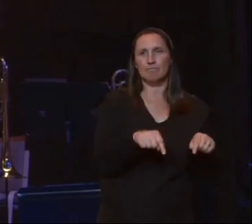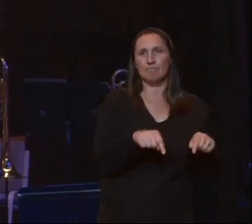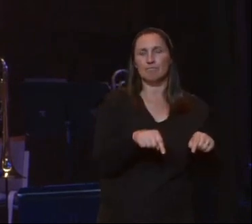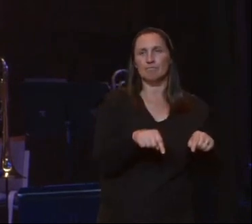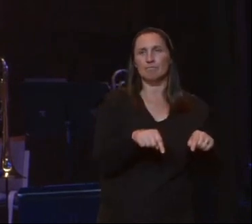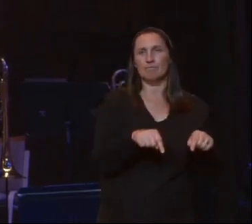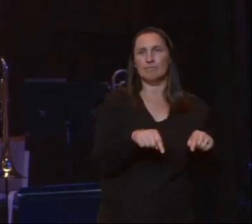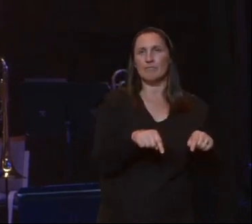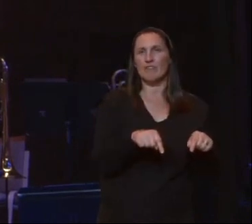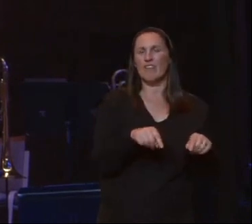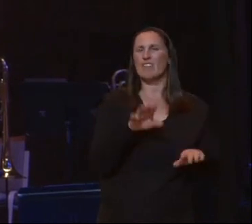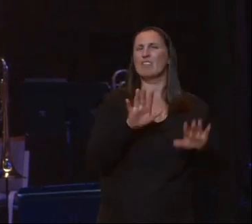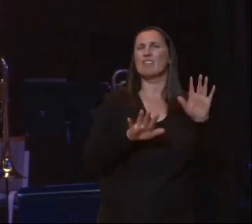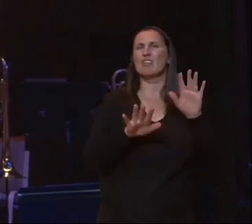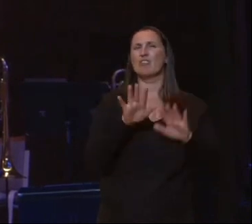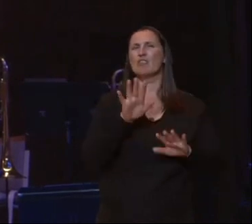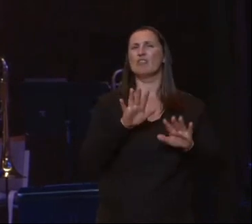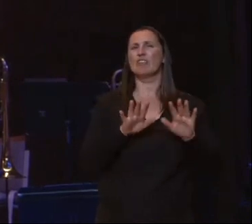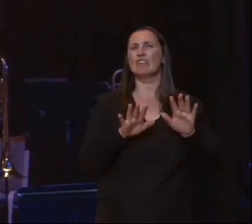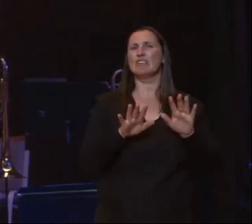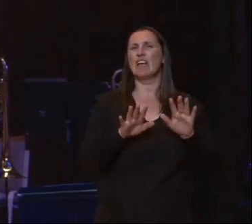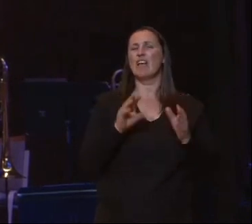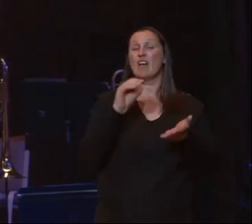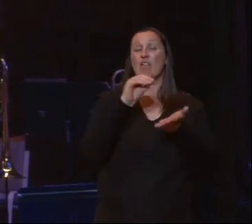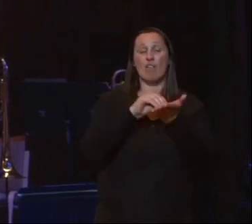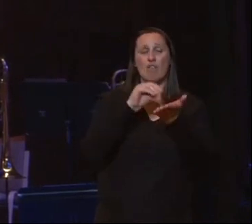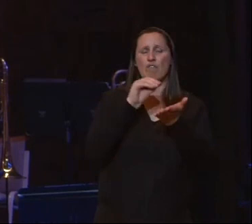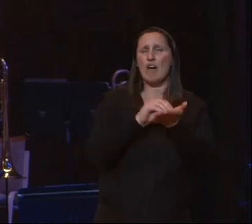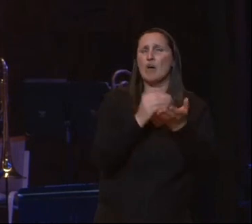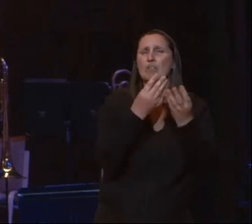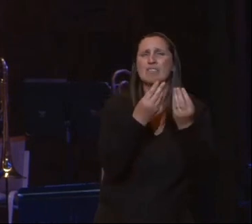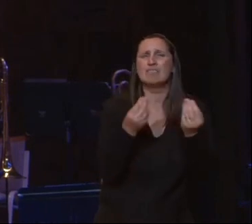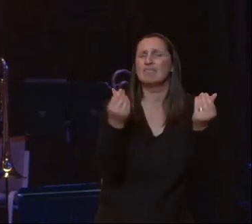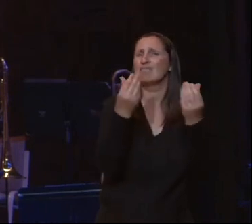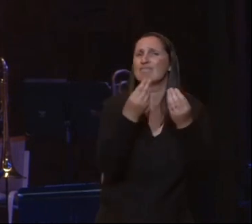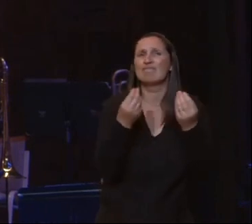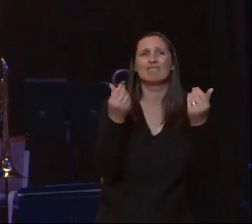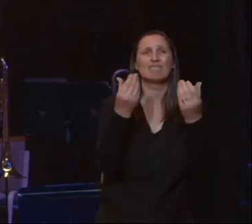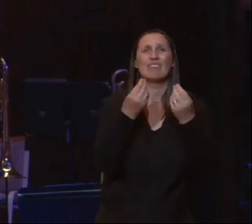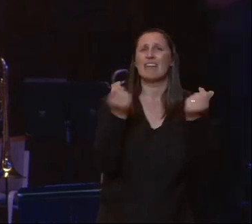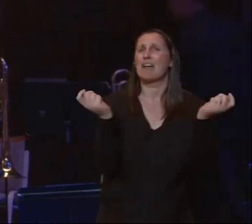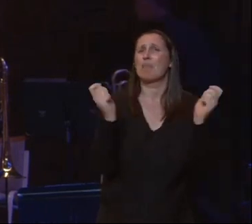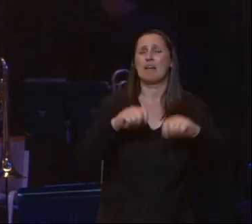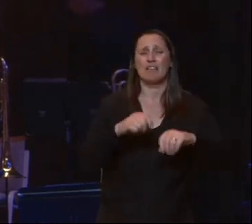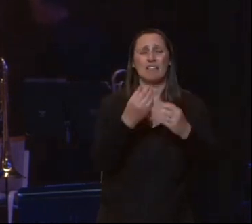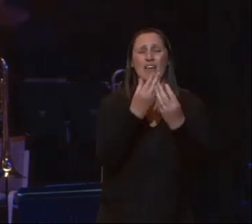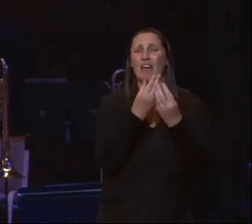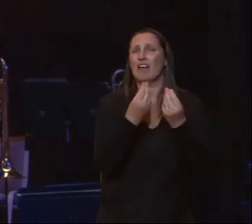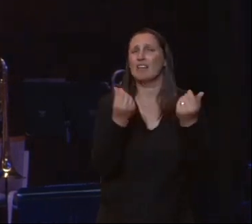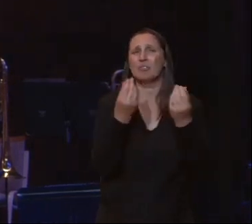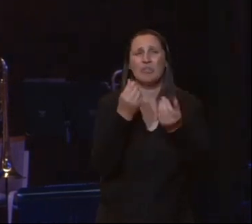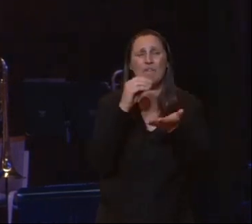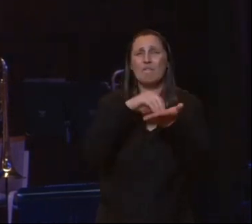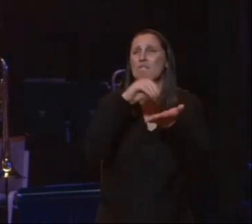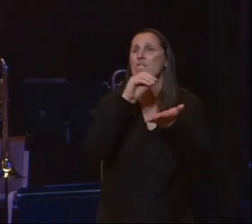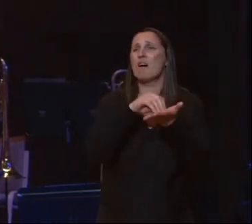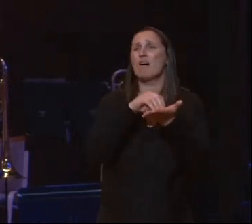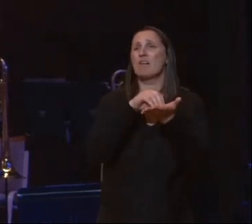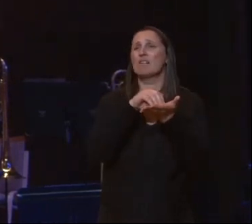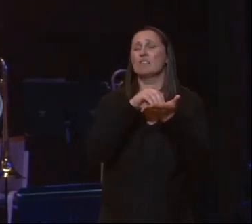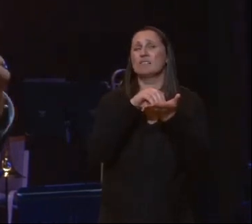Talvez a sensação é que falta um recurso. Talvez a sensação é que falta capacidade. Talvez